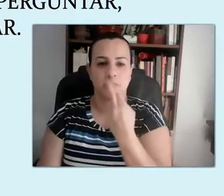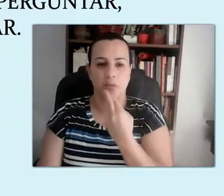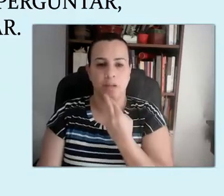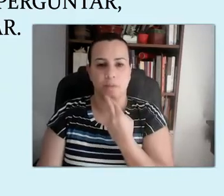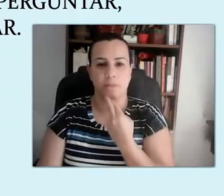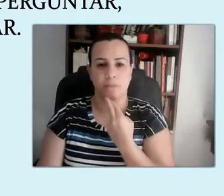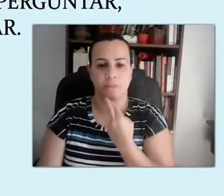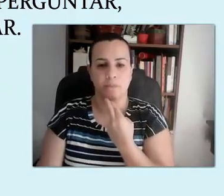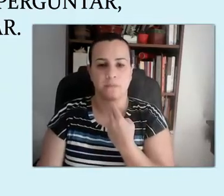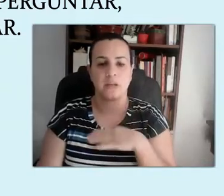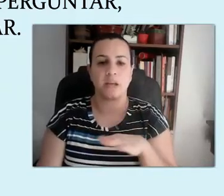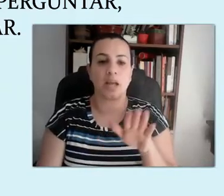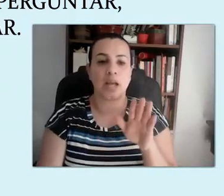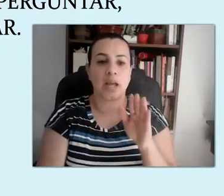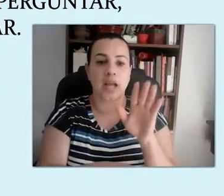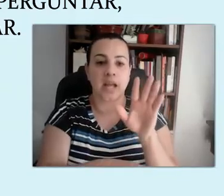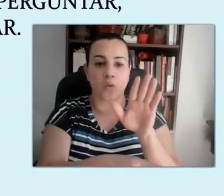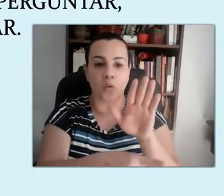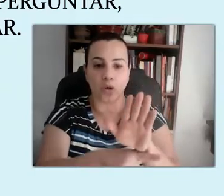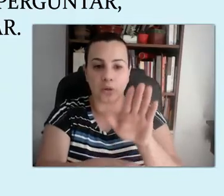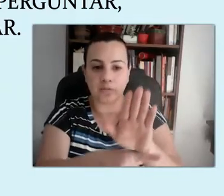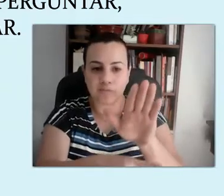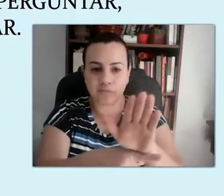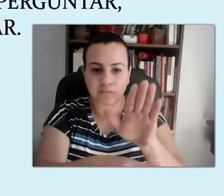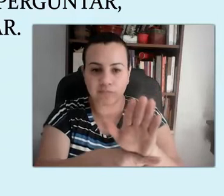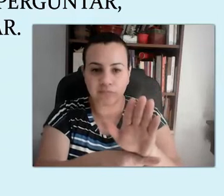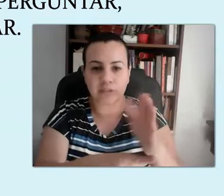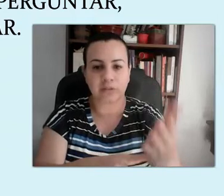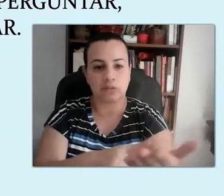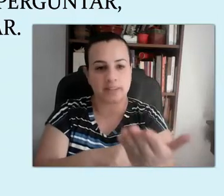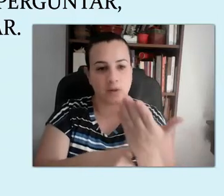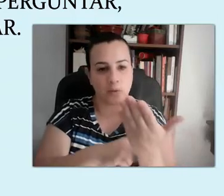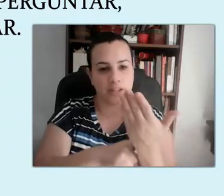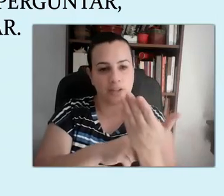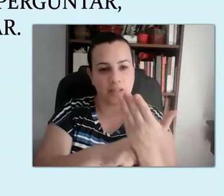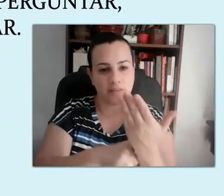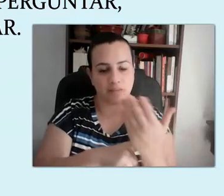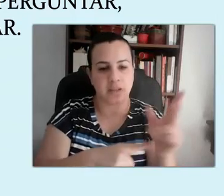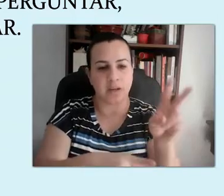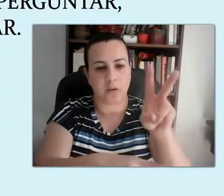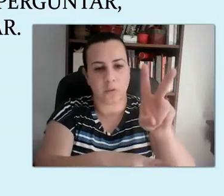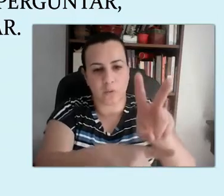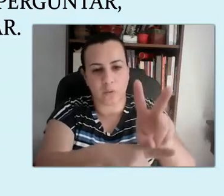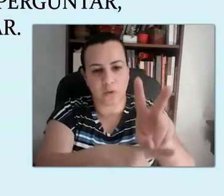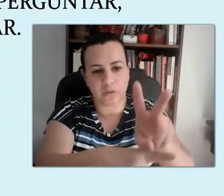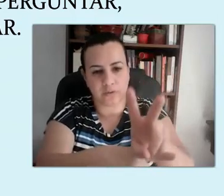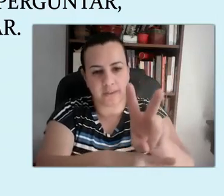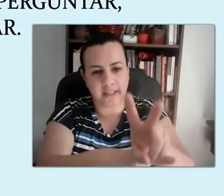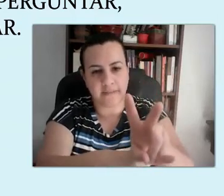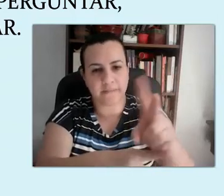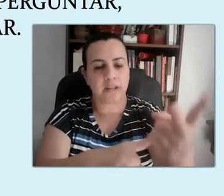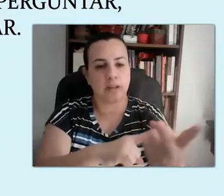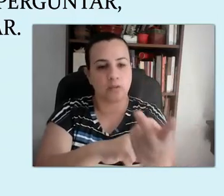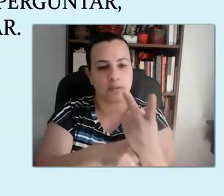você me respondeu. Eu cuido, você cuida de mim. Ou eu cuido